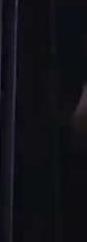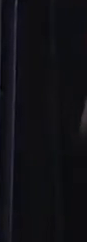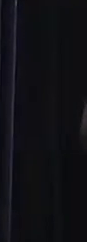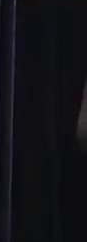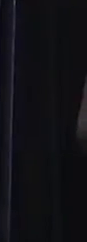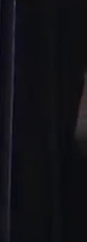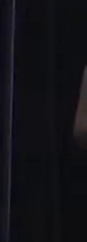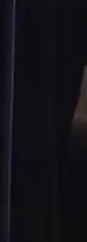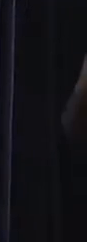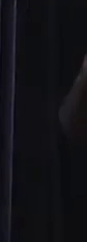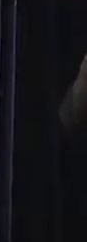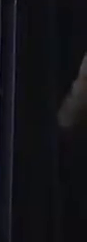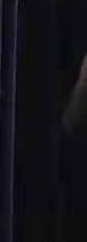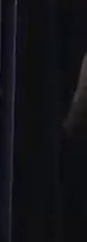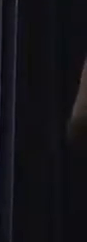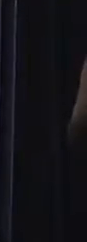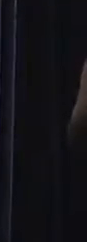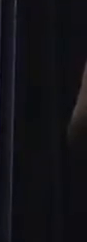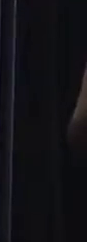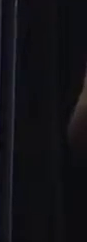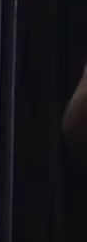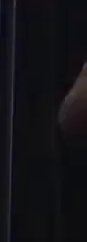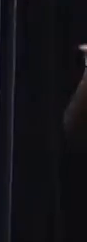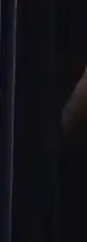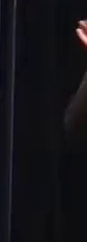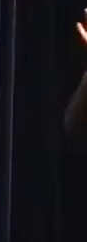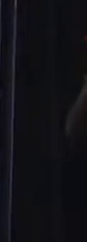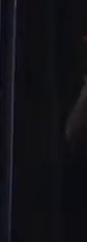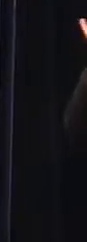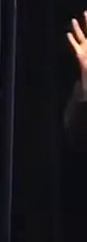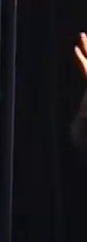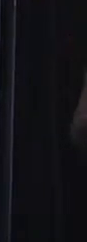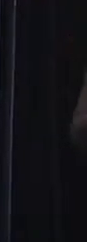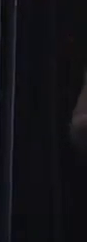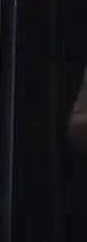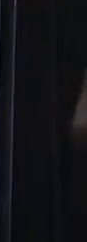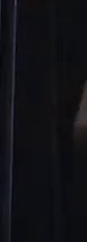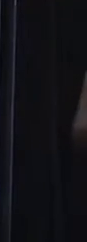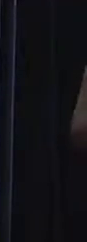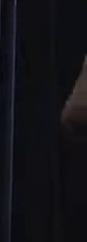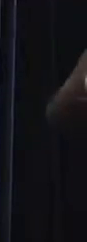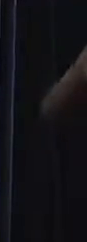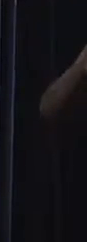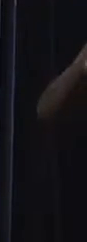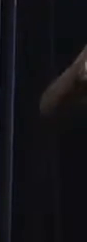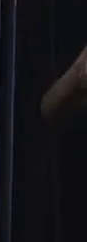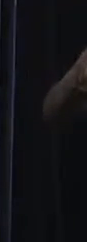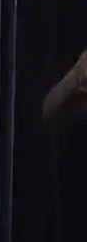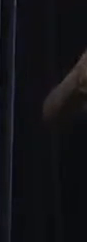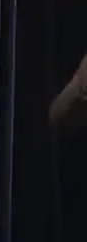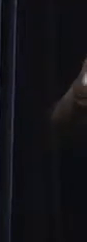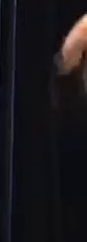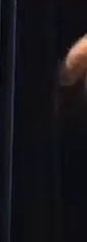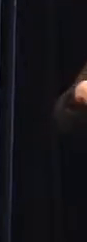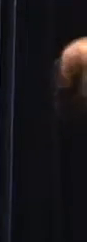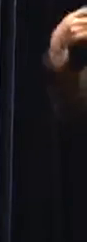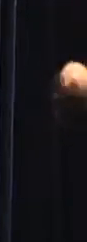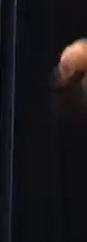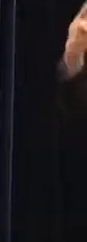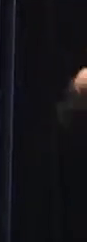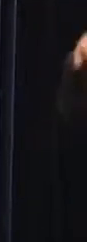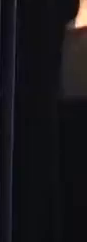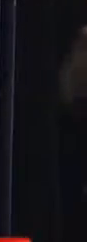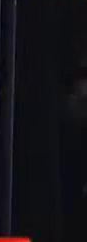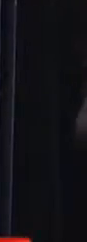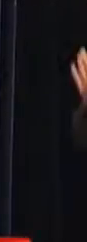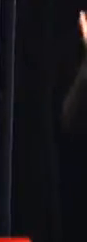que se destinava não só a consolidar a democracia no Brasil,